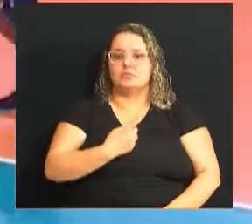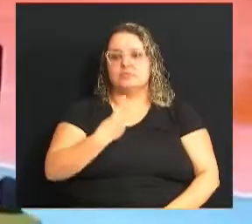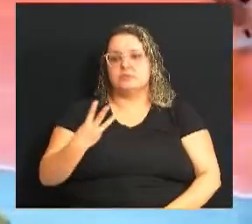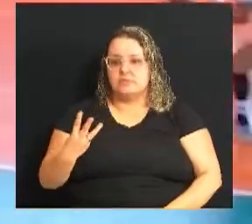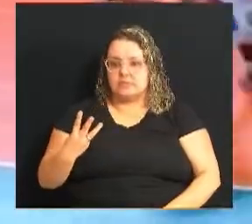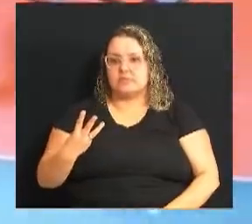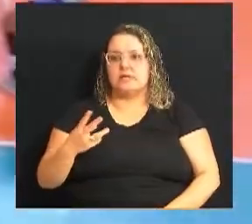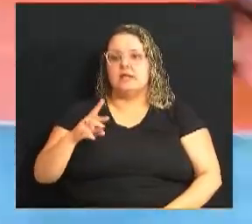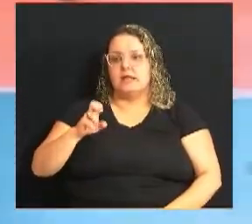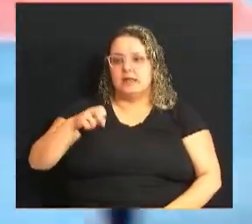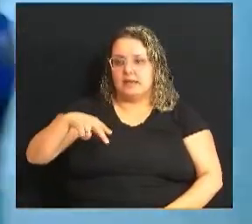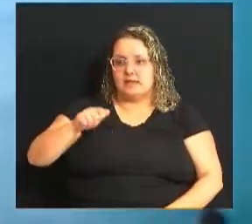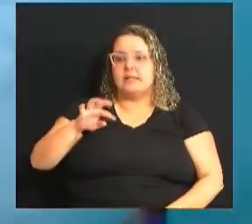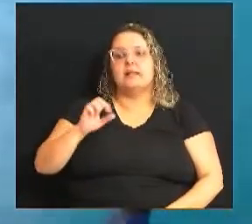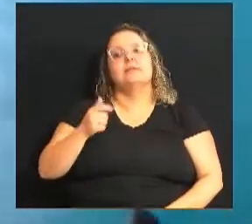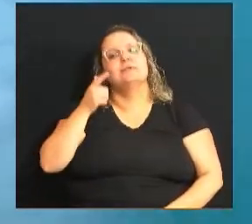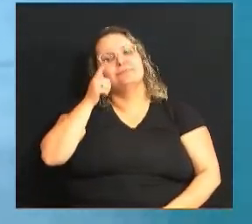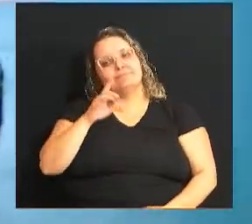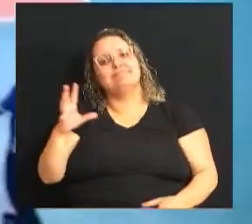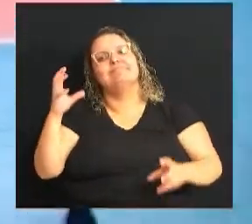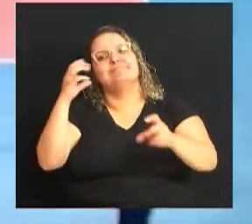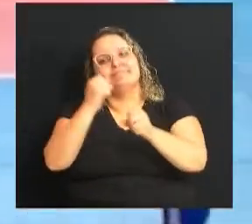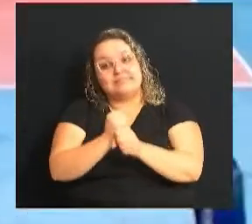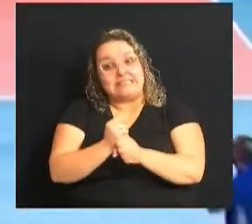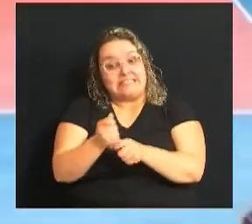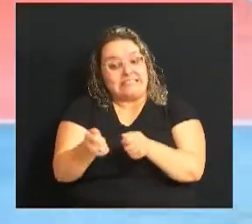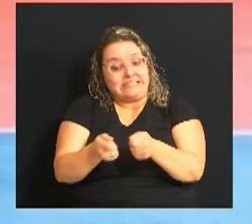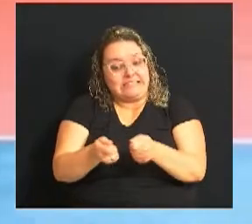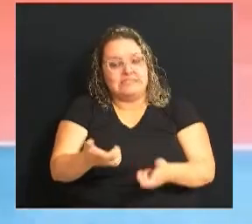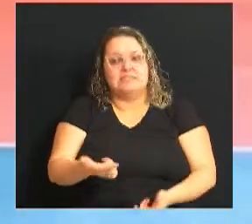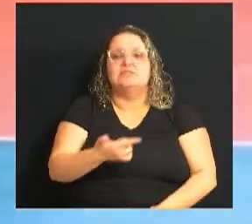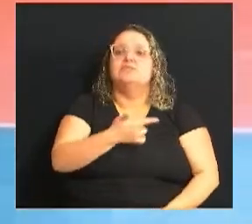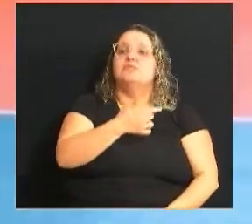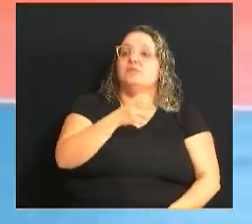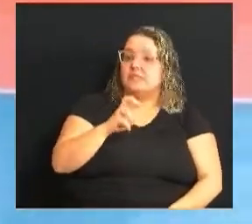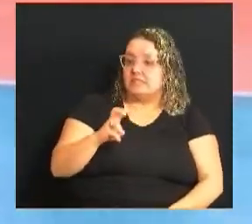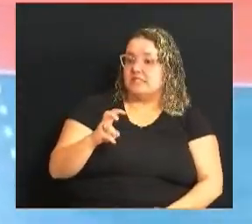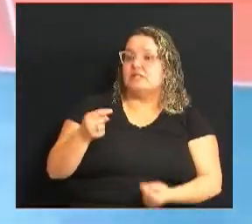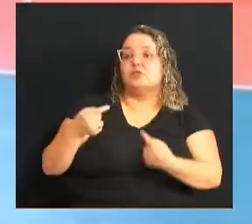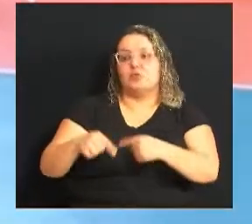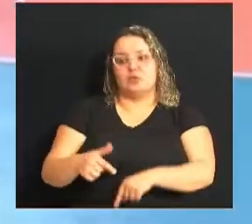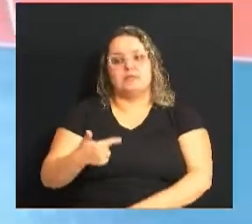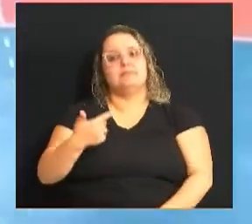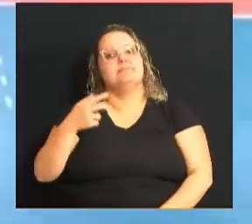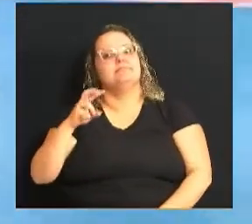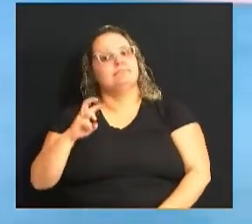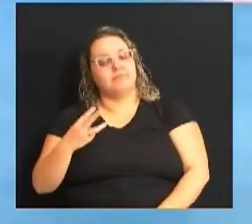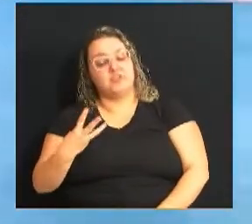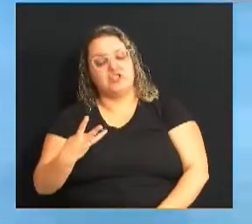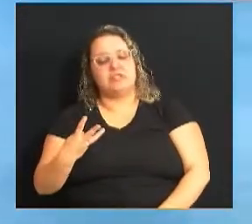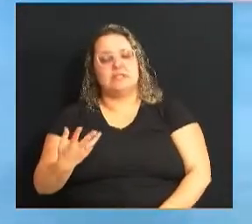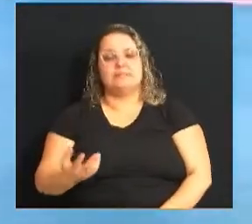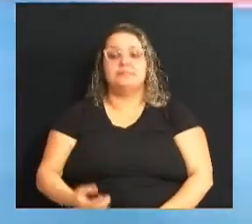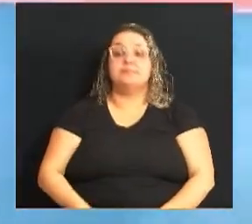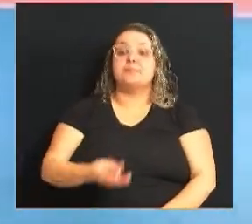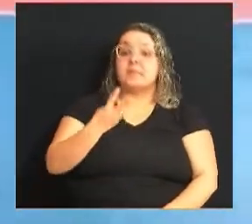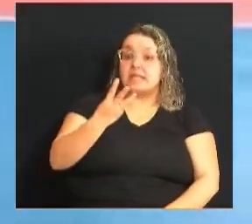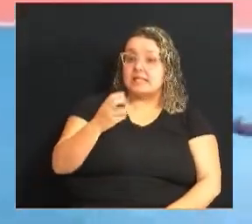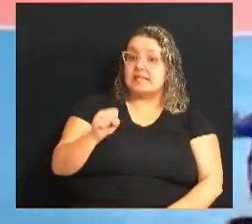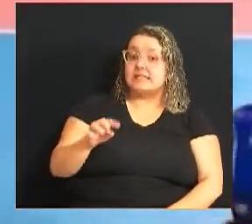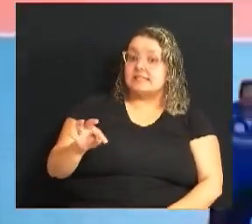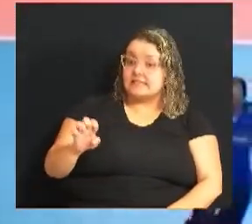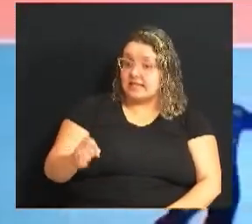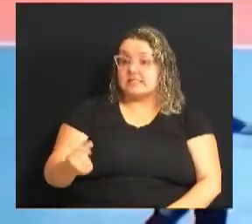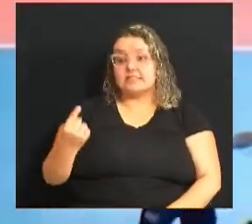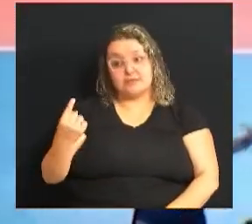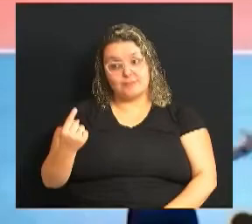conseguiu fechar a partida em apertados 25-23. 3-1 e vitória para